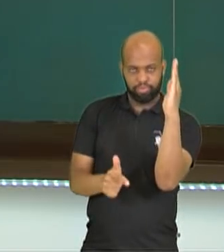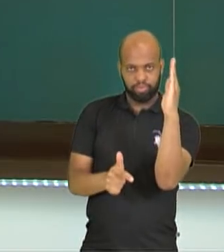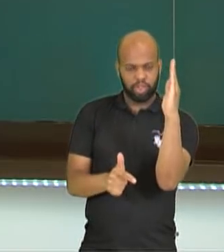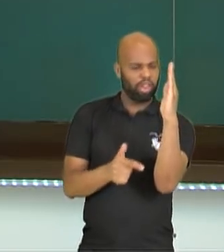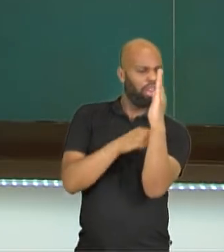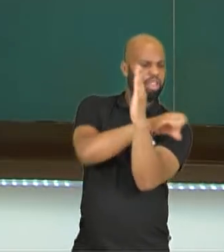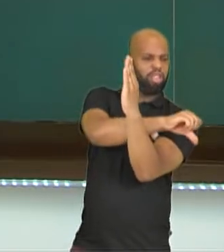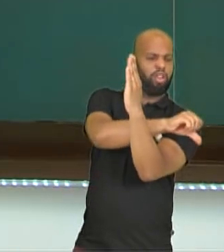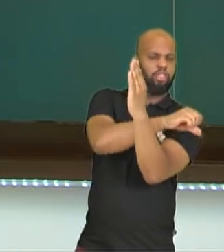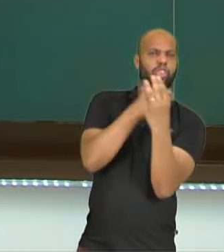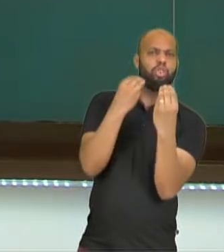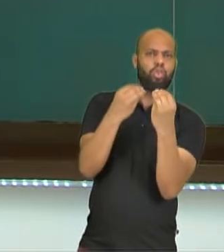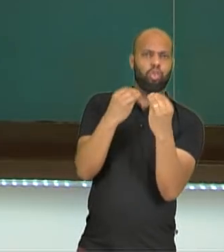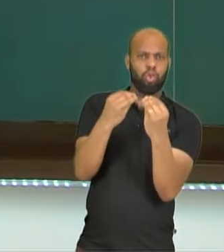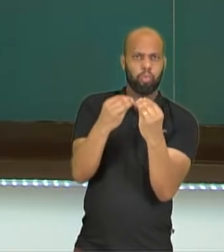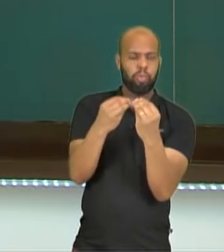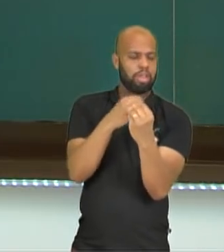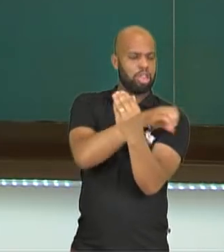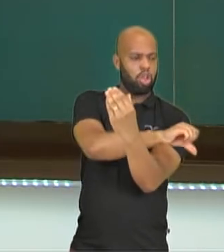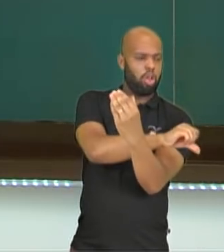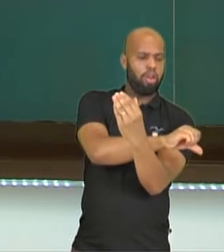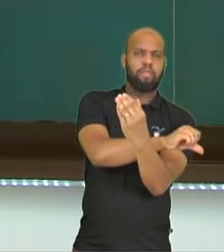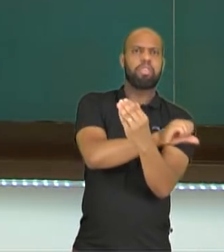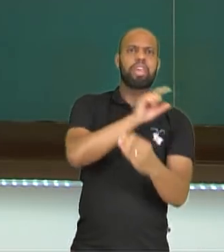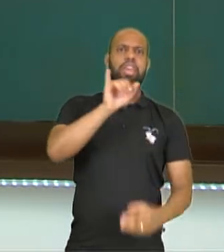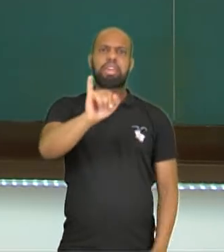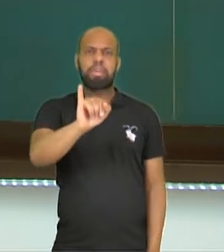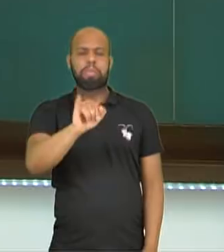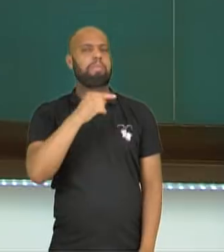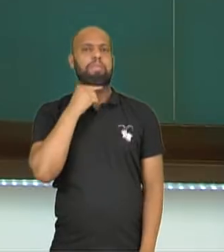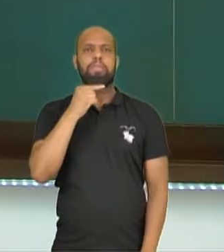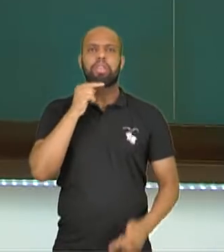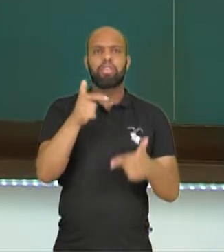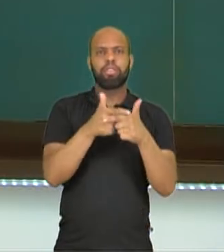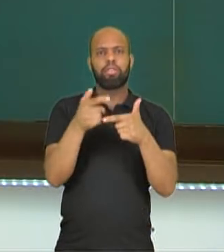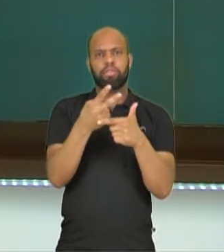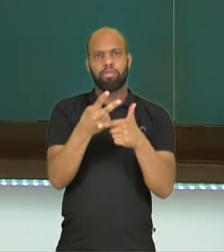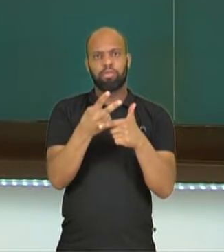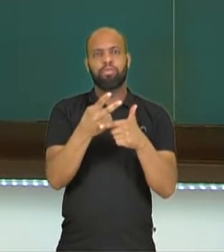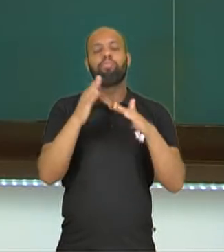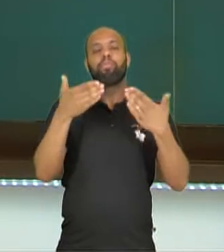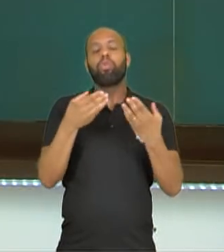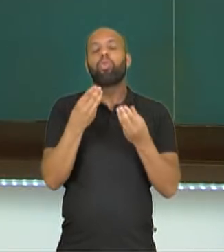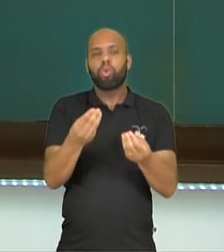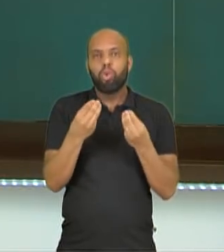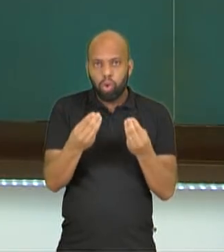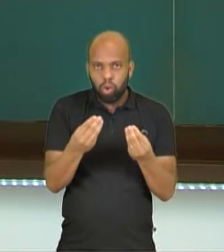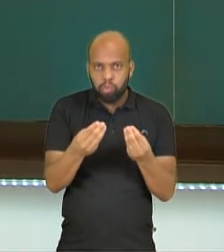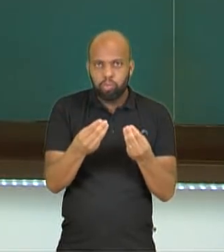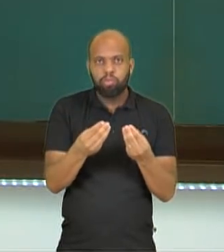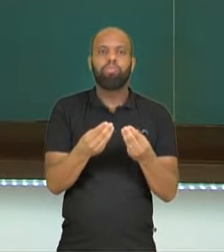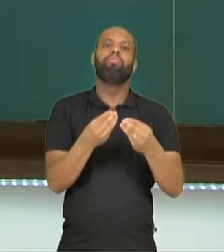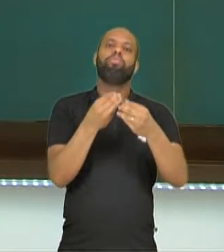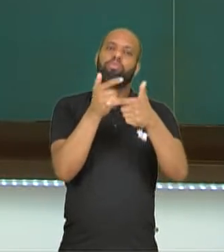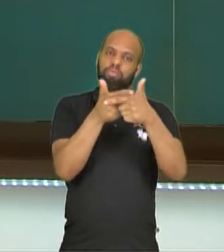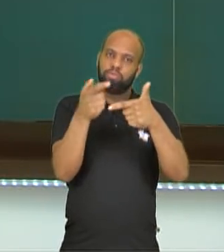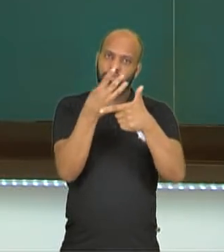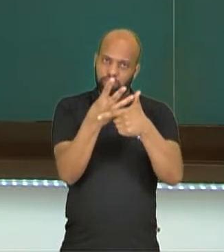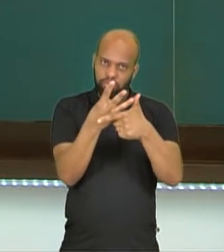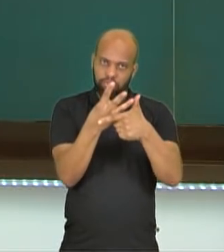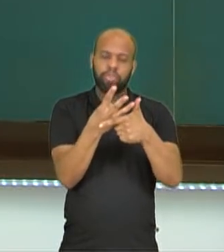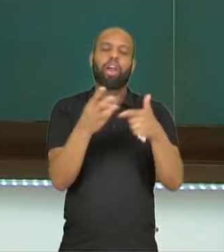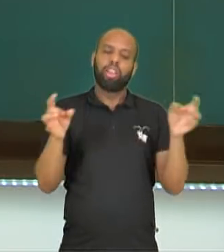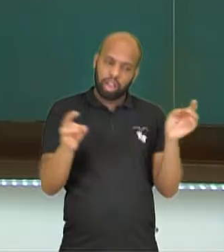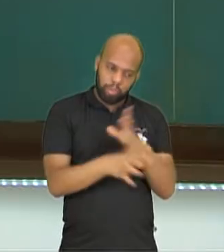passa para o próximo número primo, 3. Então 9 por 3 dá 3, 3 por 3 dá 1. Raiz quadrada também divide em duplas, ó.